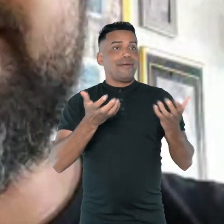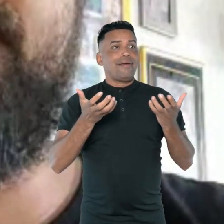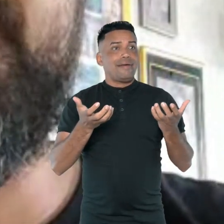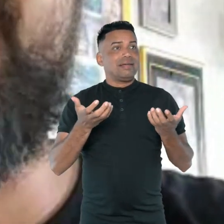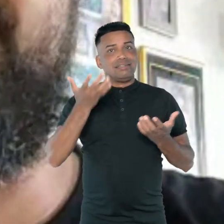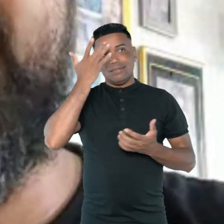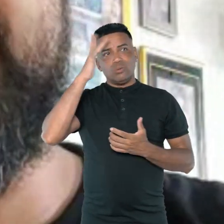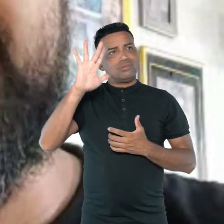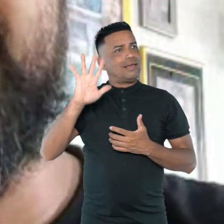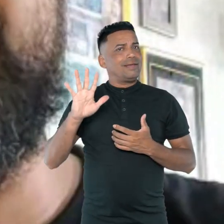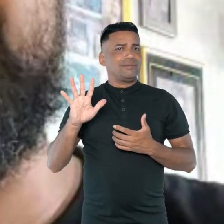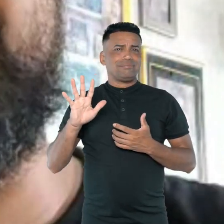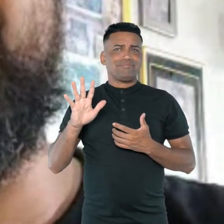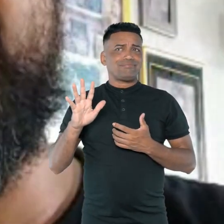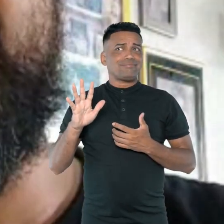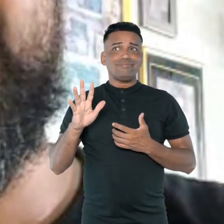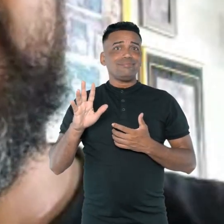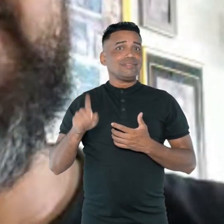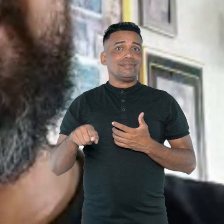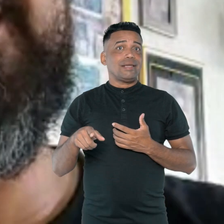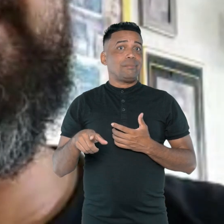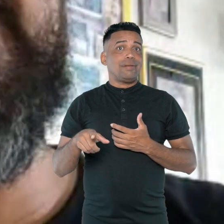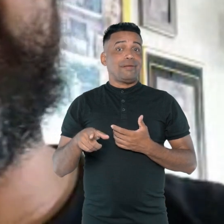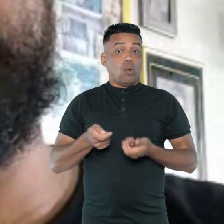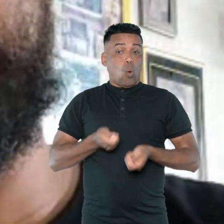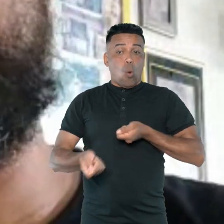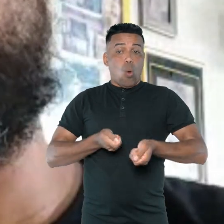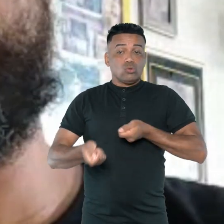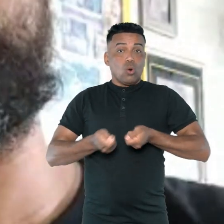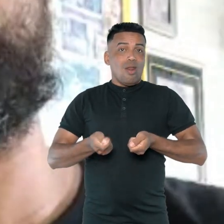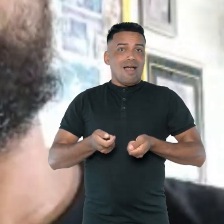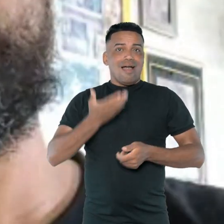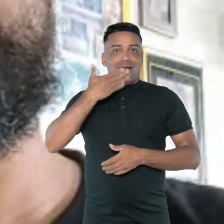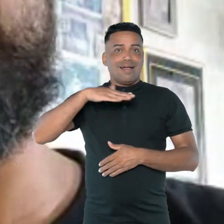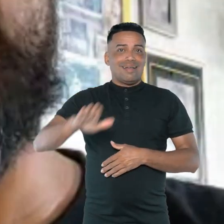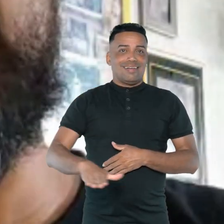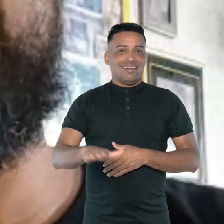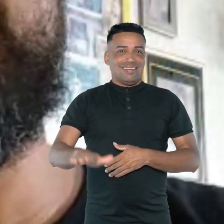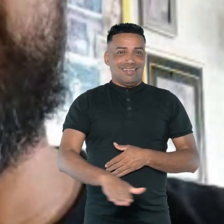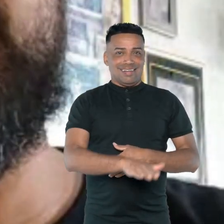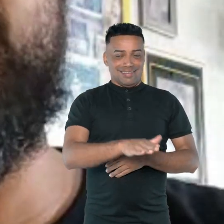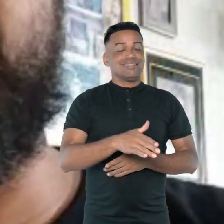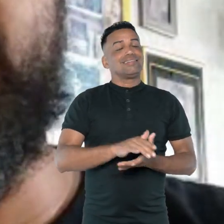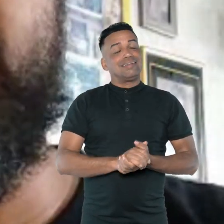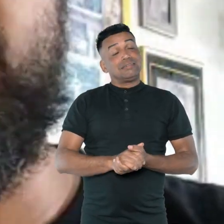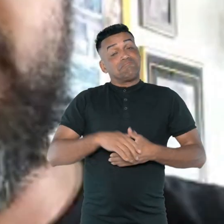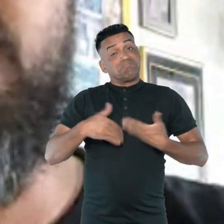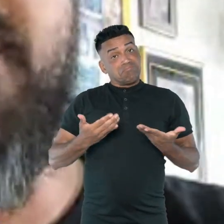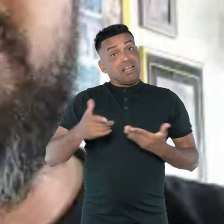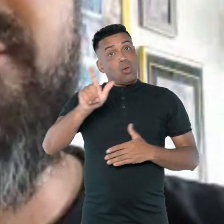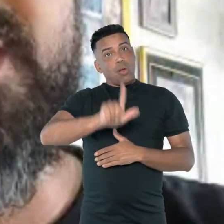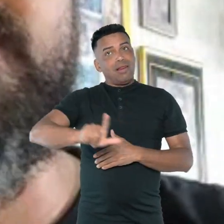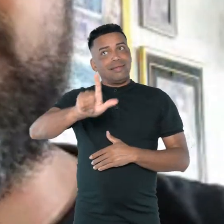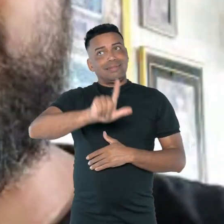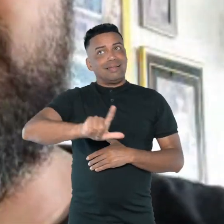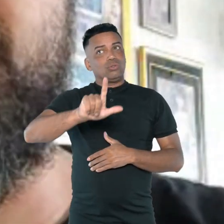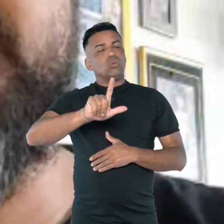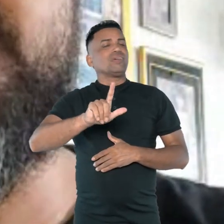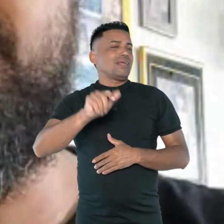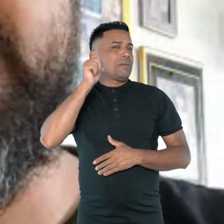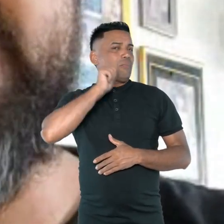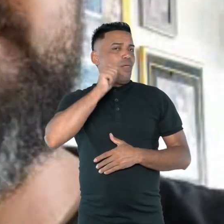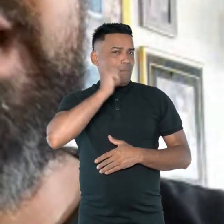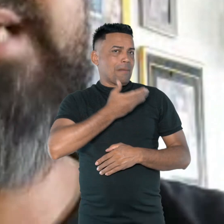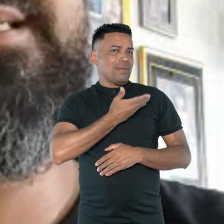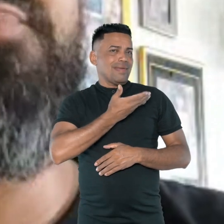não sei, sempre travar essa criança. E a literatura acaba sendo... Eu tenho uma amiga escritora